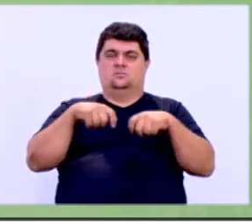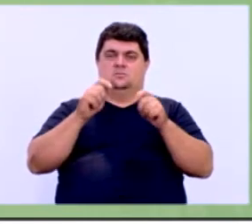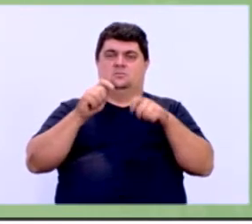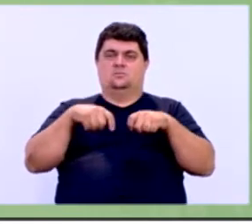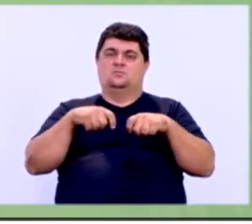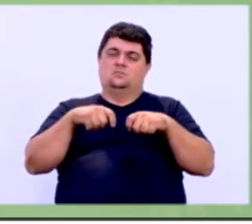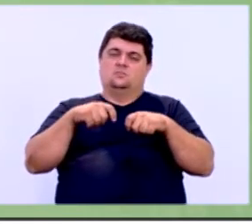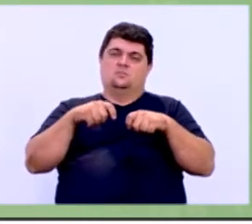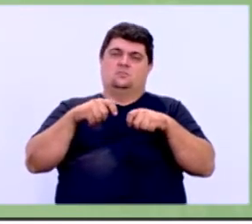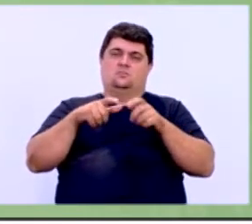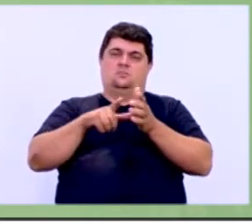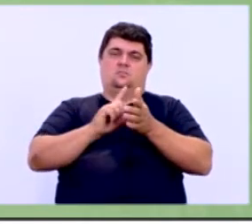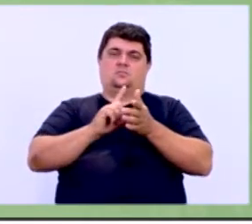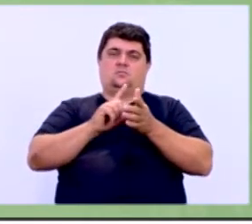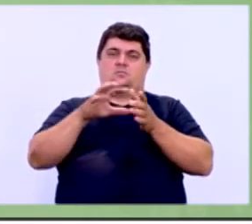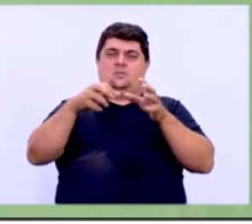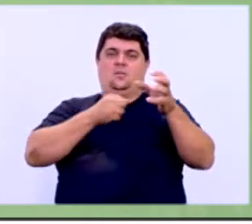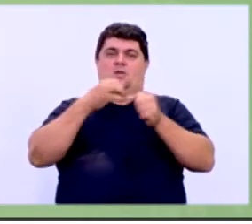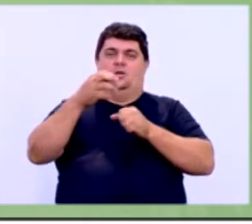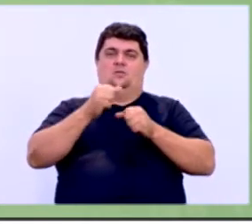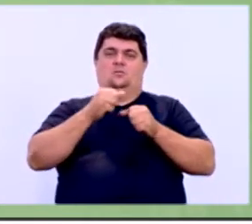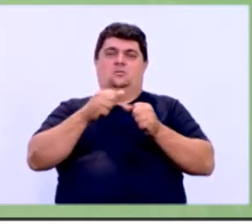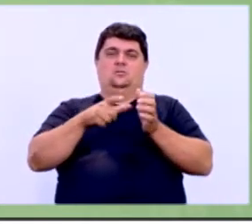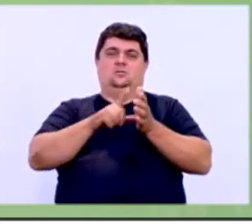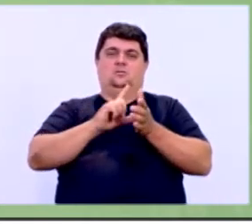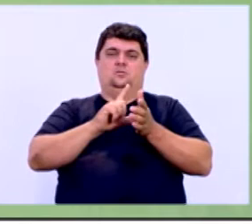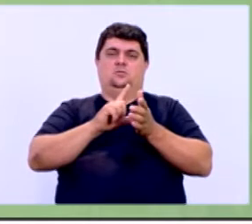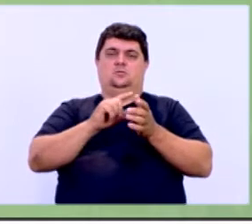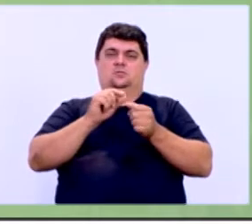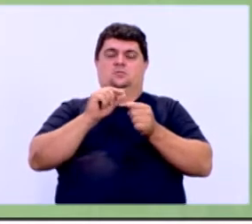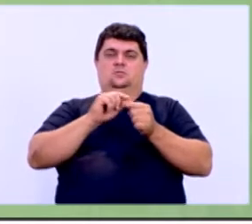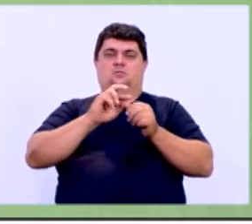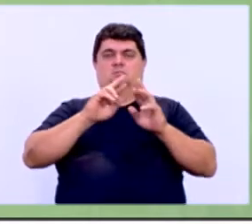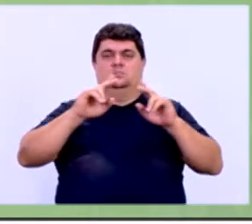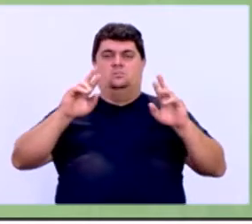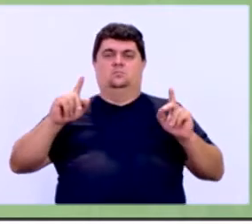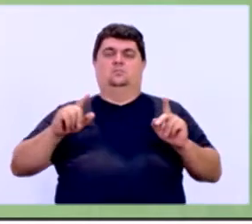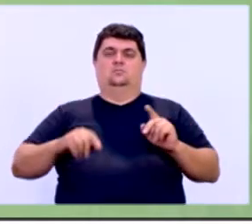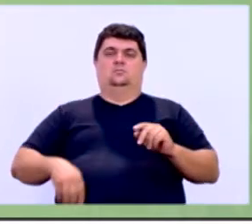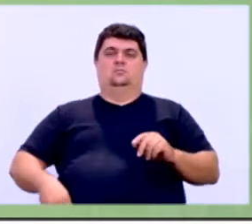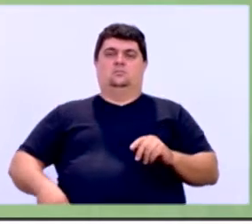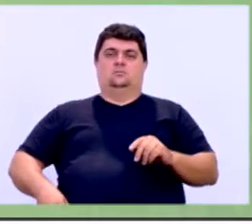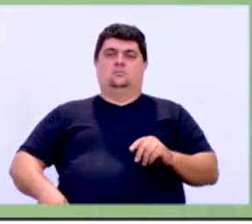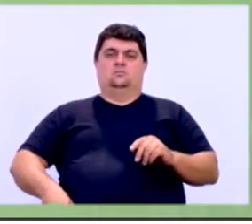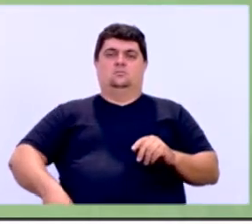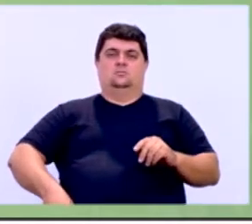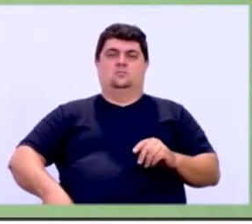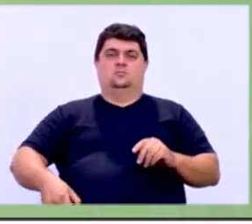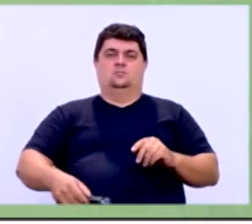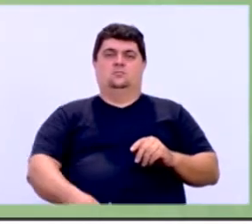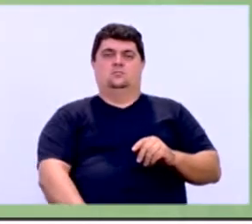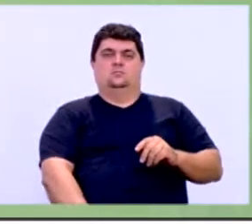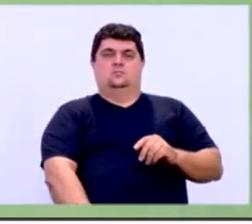de coletar o recurso financeiro de uma forma antecipada, né?